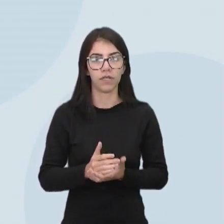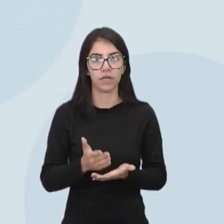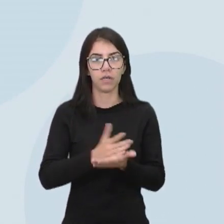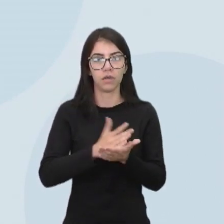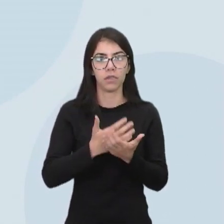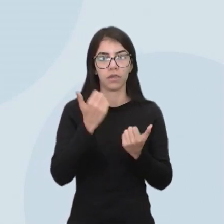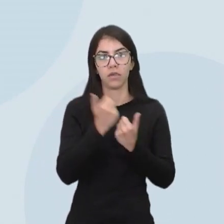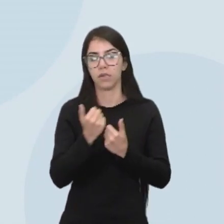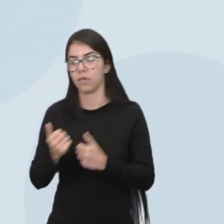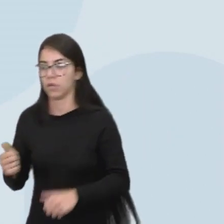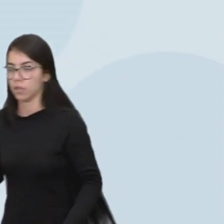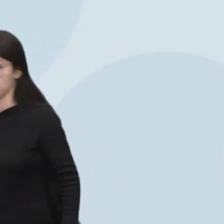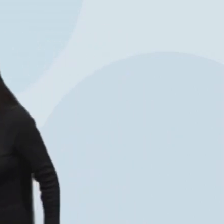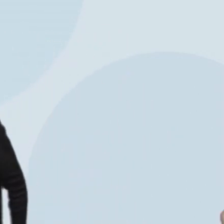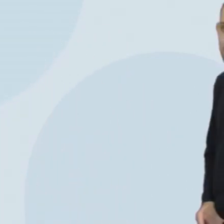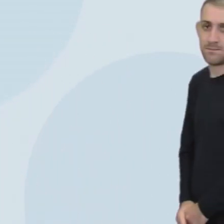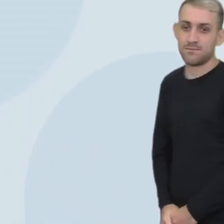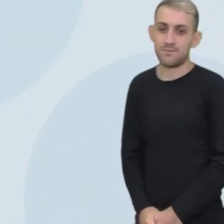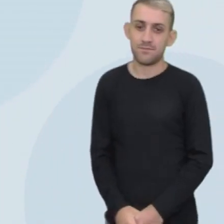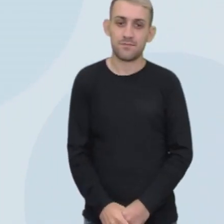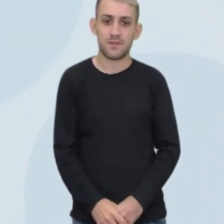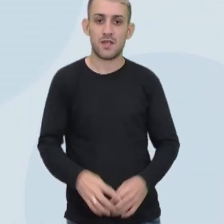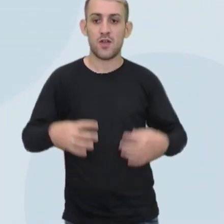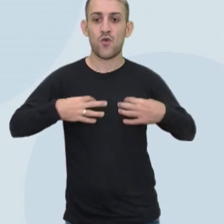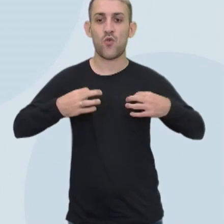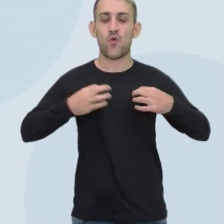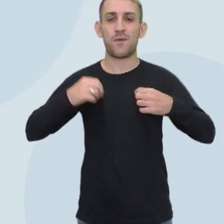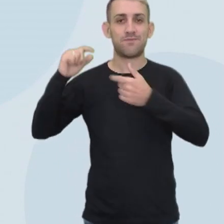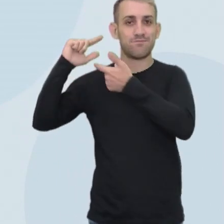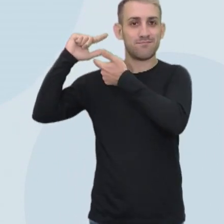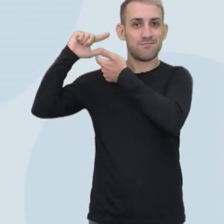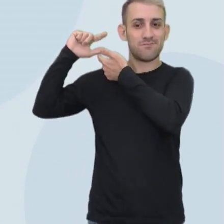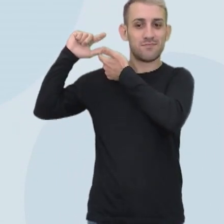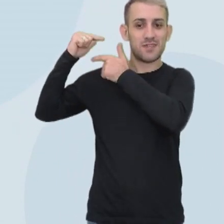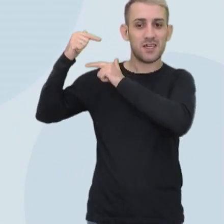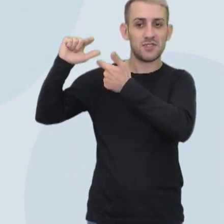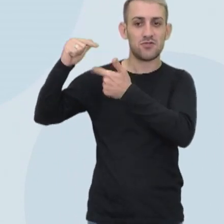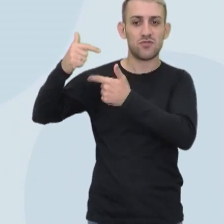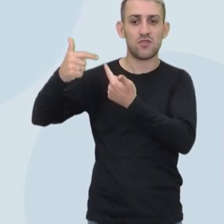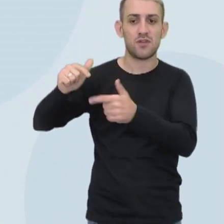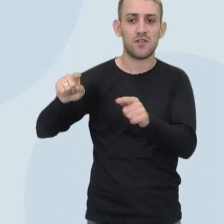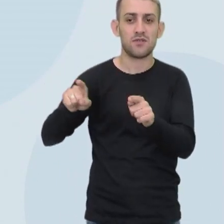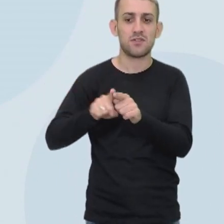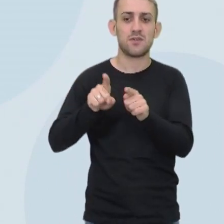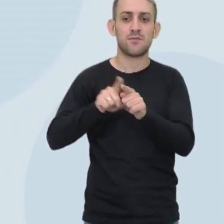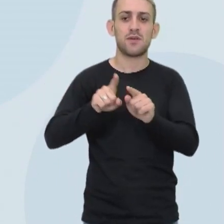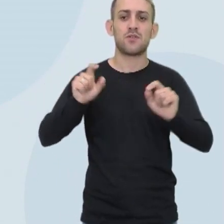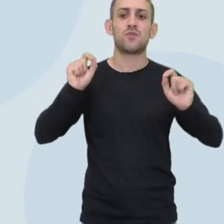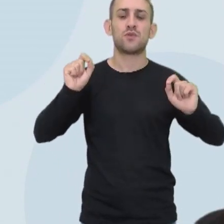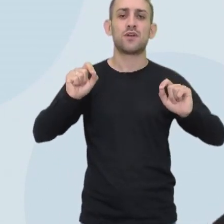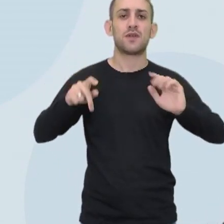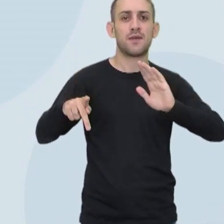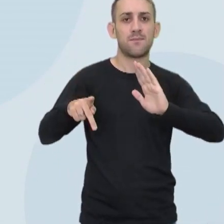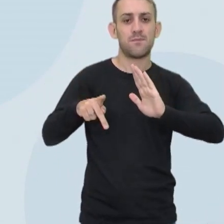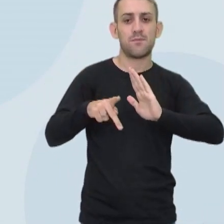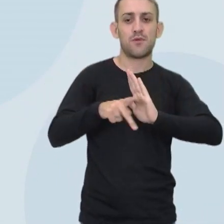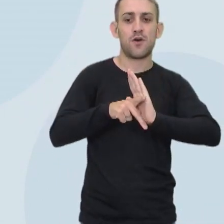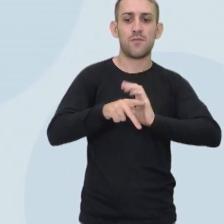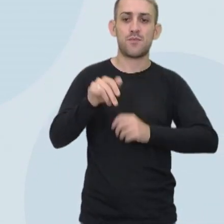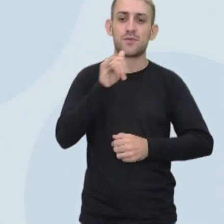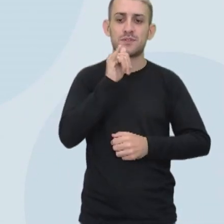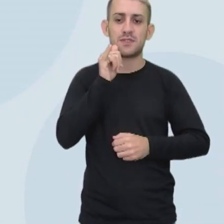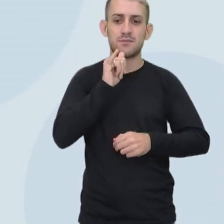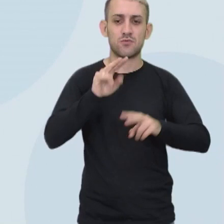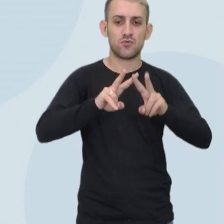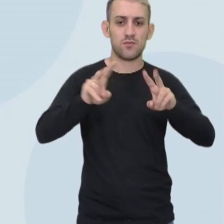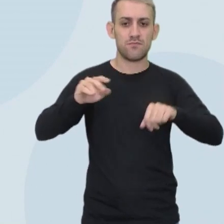como eu falei agora há pouco, em suas roupas tradicionais aí, né? E dando aí um sentido de unidade nessa